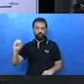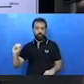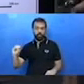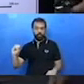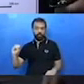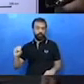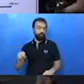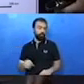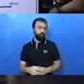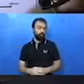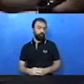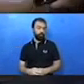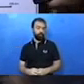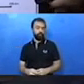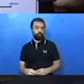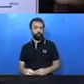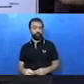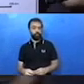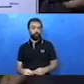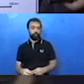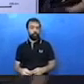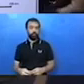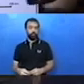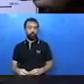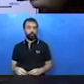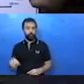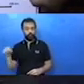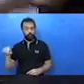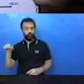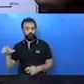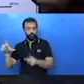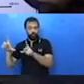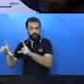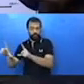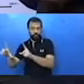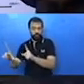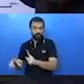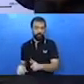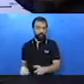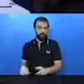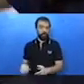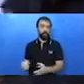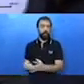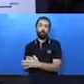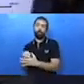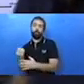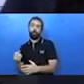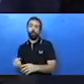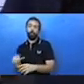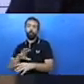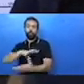de 1977 até 1988, há 26 unidades